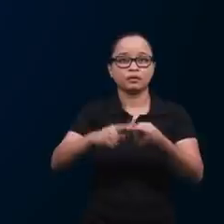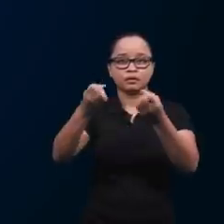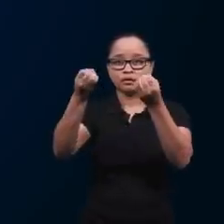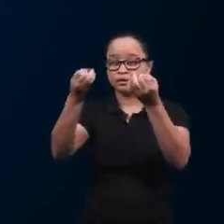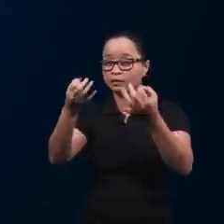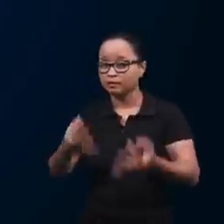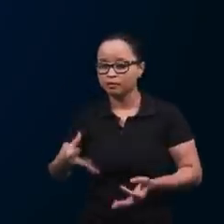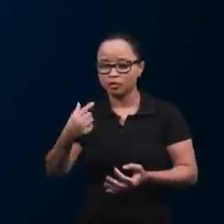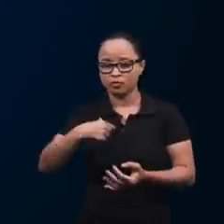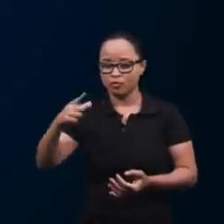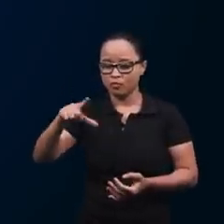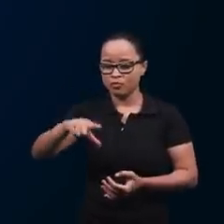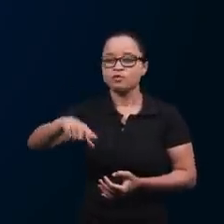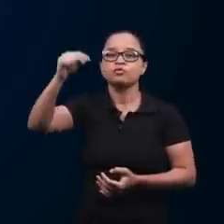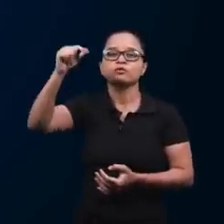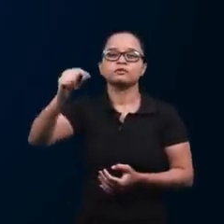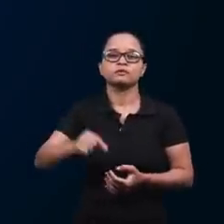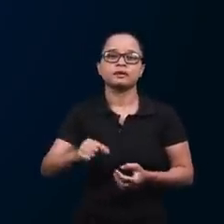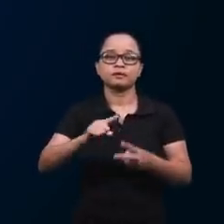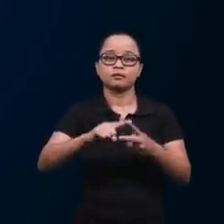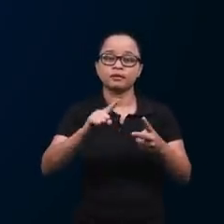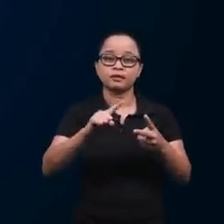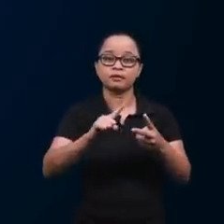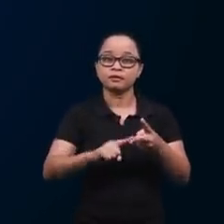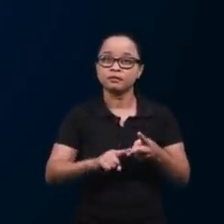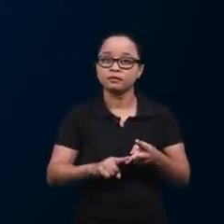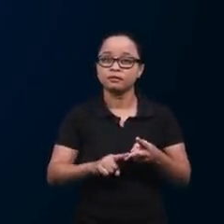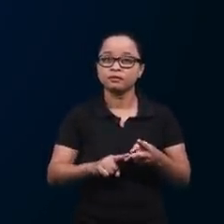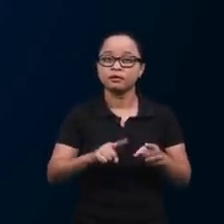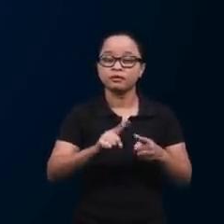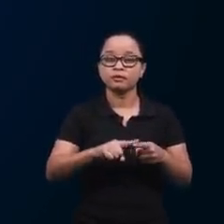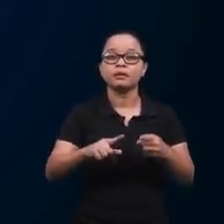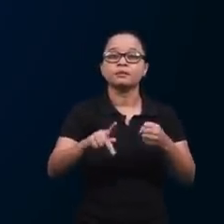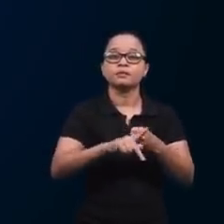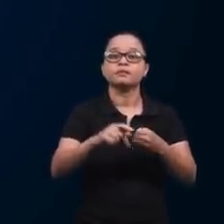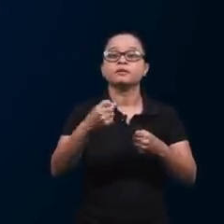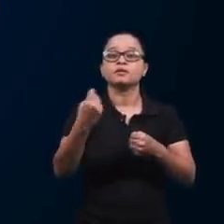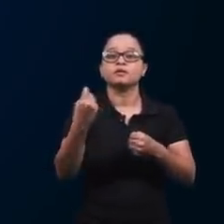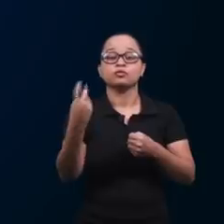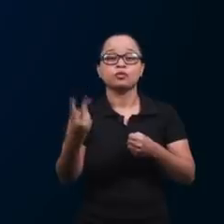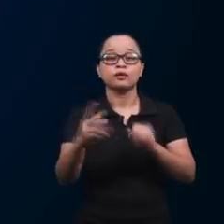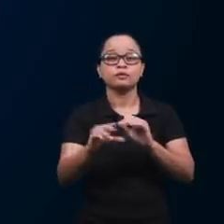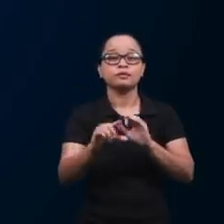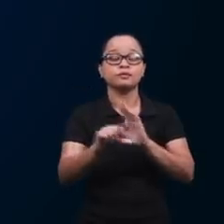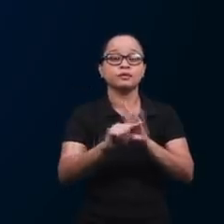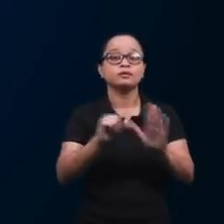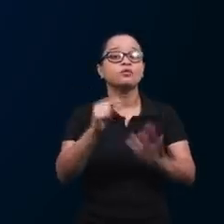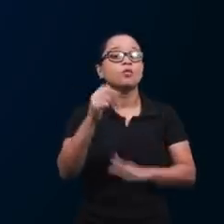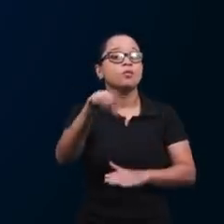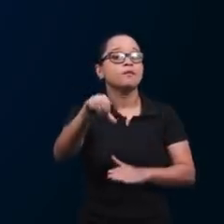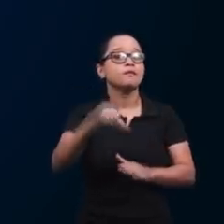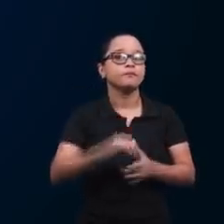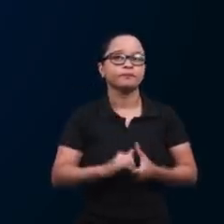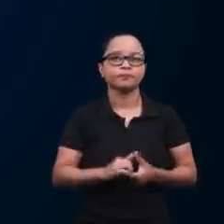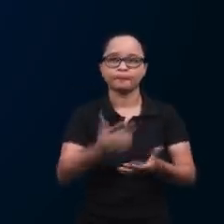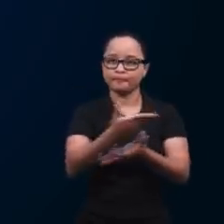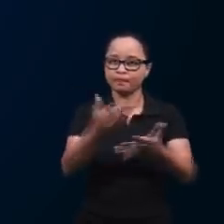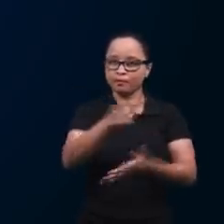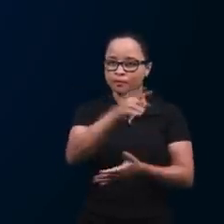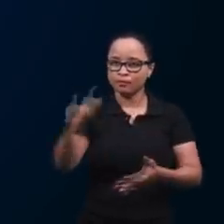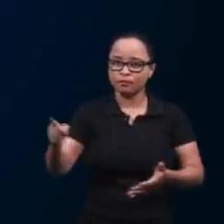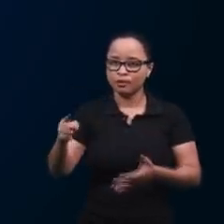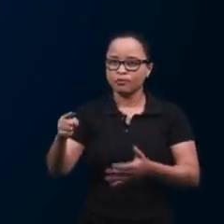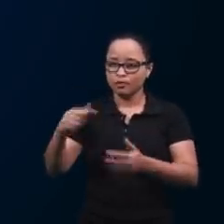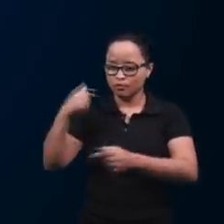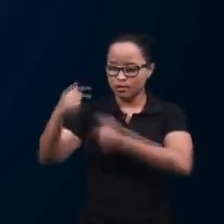diz respeita fomos eleitos destacamos dois Versículos o está em primeira pedro 29 que fala mas